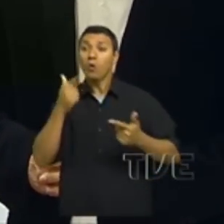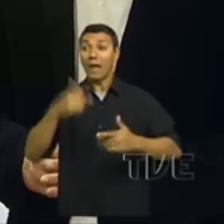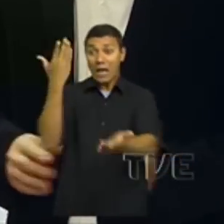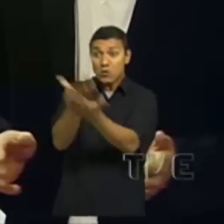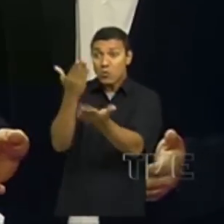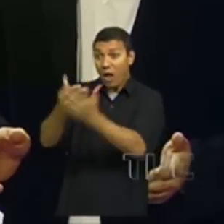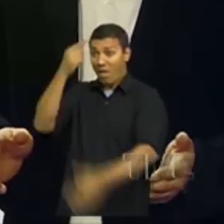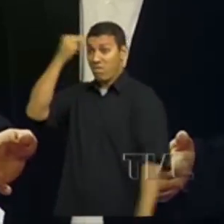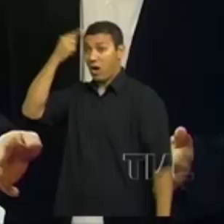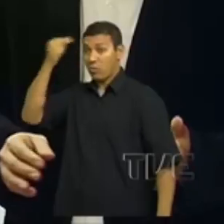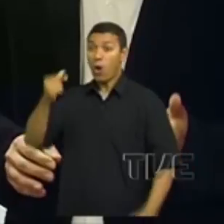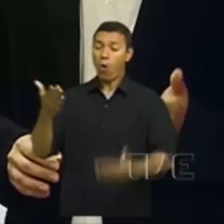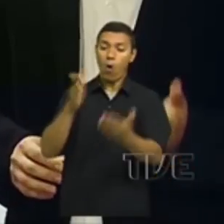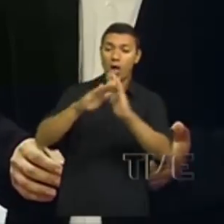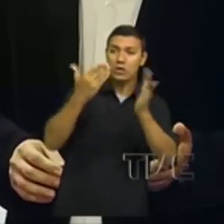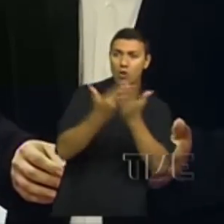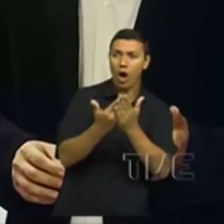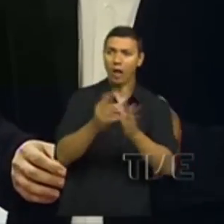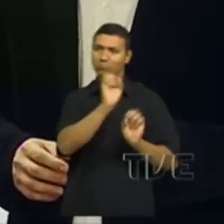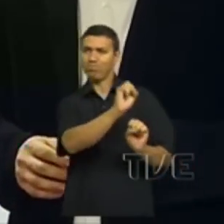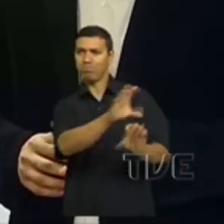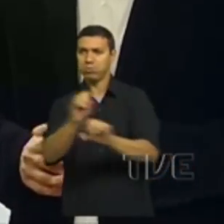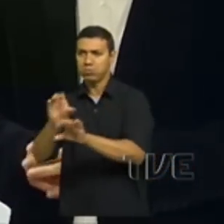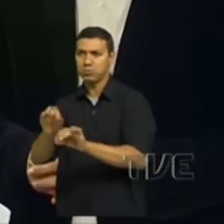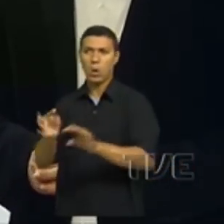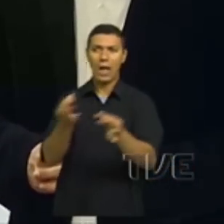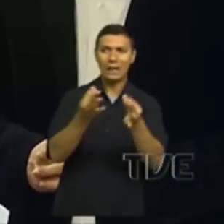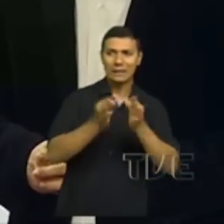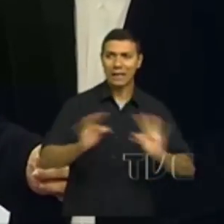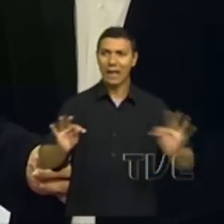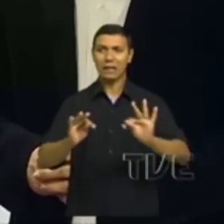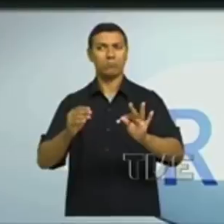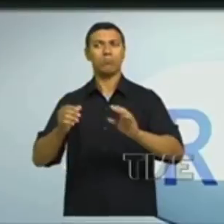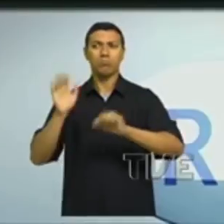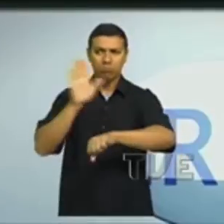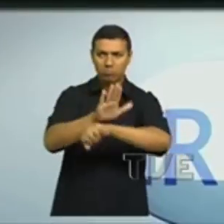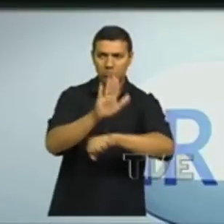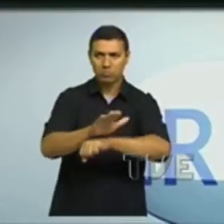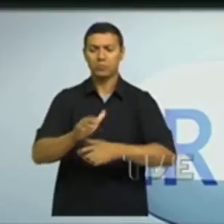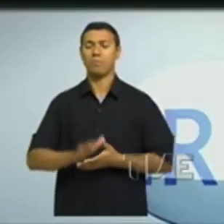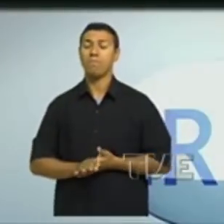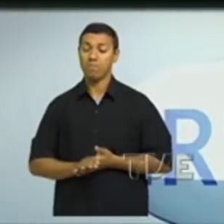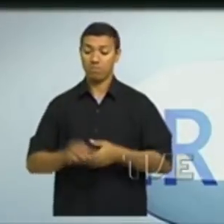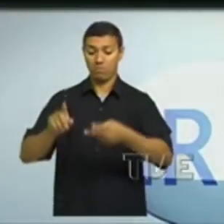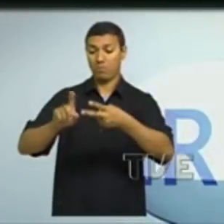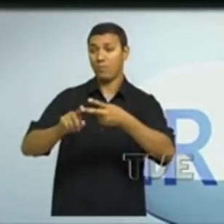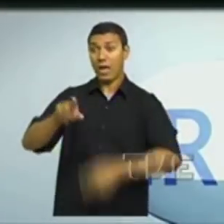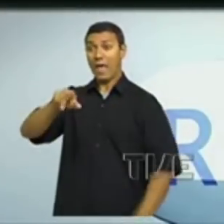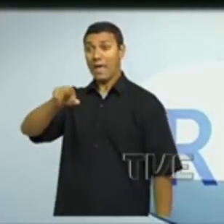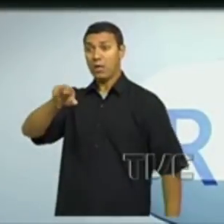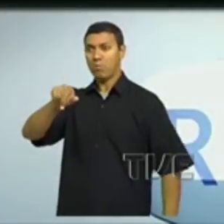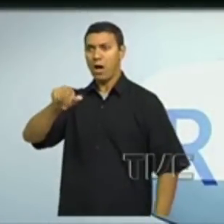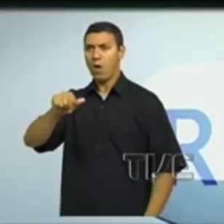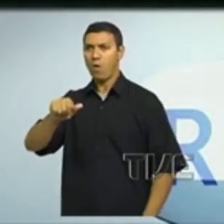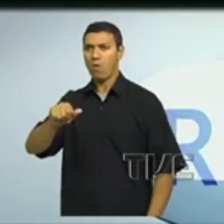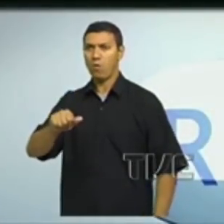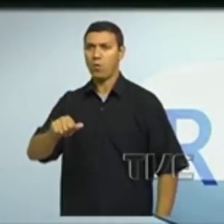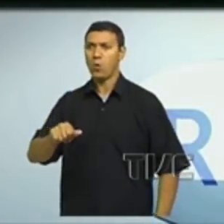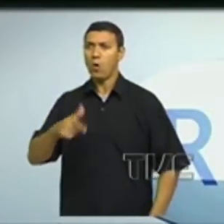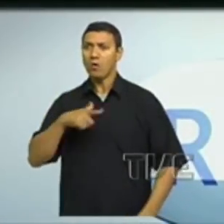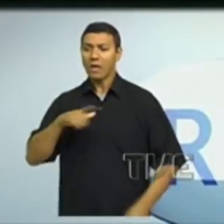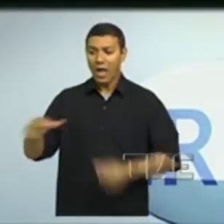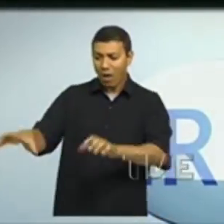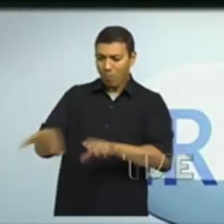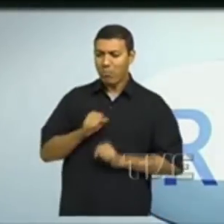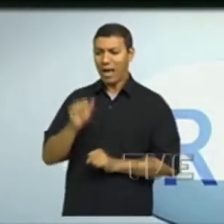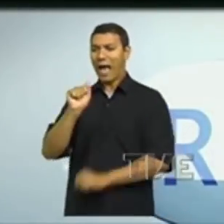superior ou escola técnica de segundo grau até 24 anos de idade. Irmãos, netos ou bisnetos, sem arrimo dos